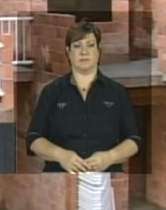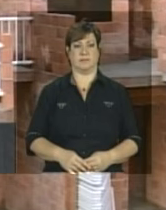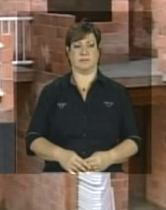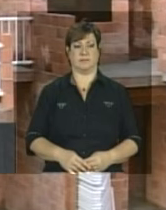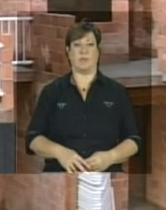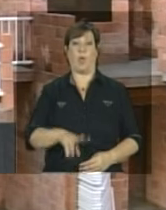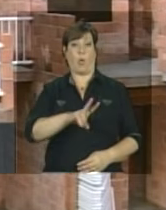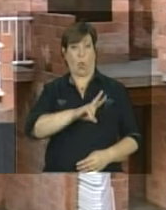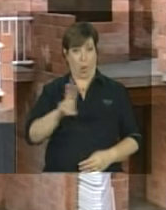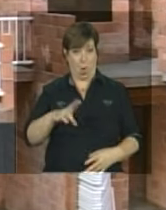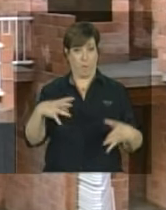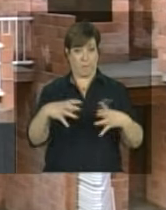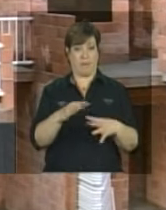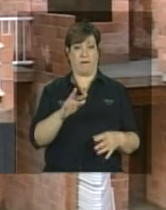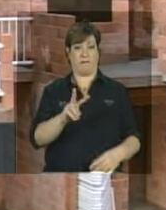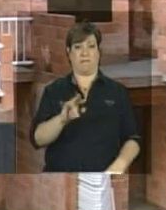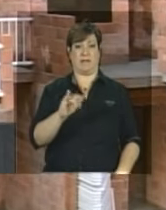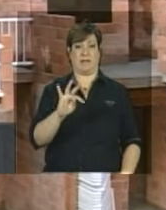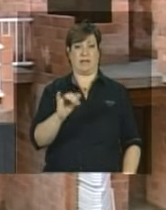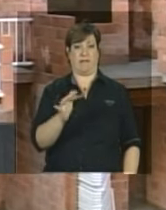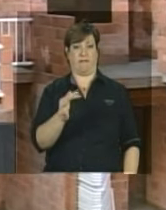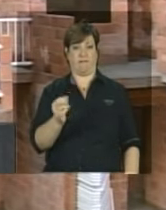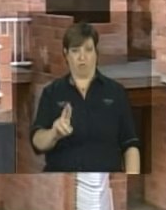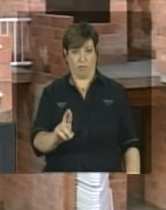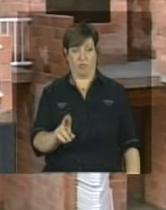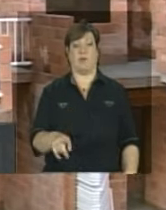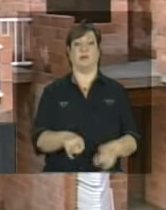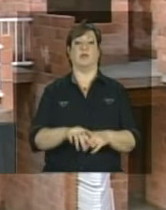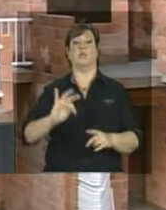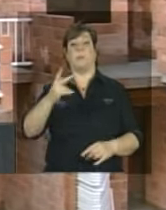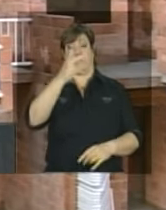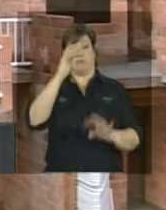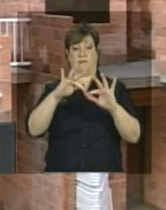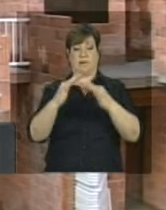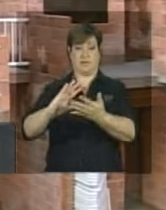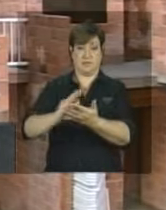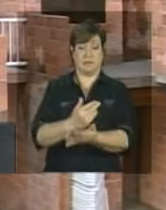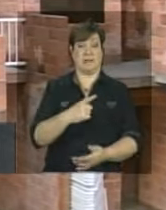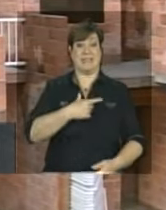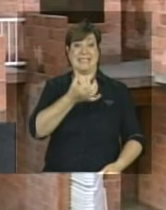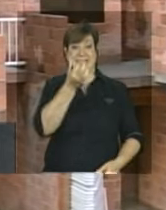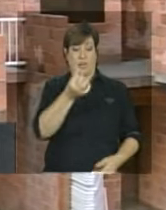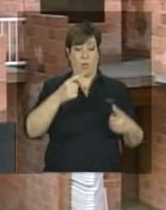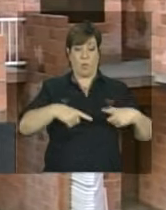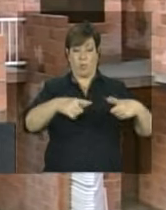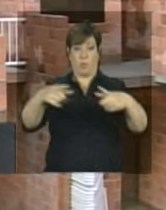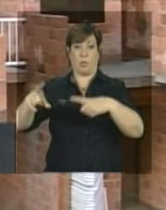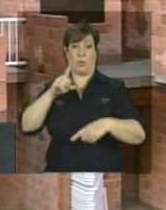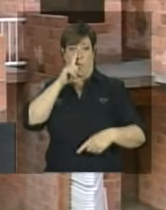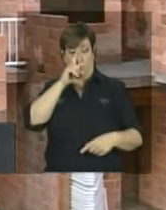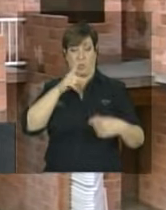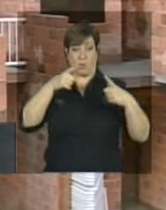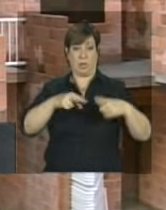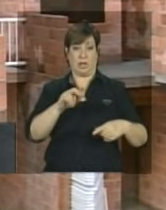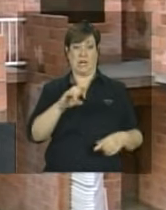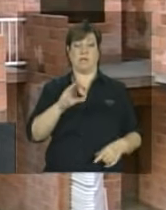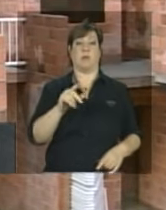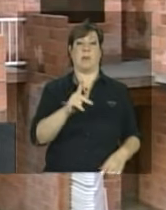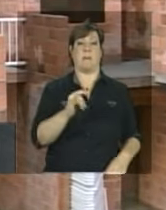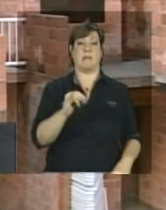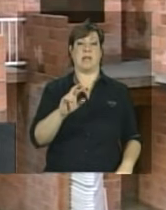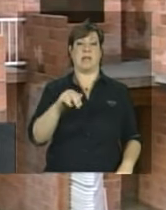E com a retirada dos moradores, as áreas de risco, são 6 áreas de risco do Pirambu, se